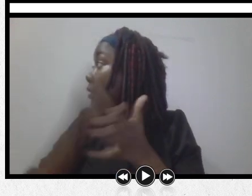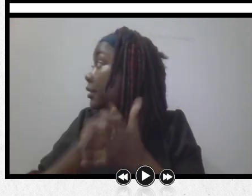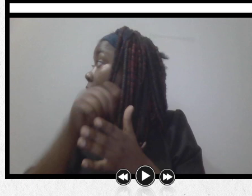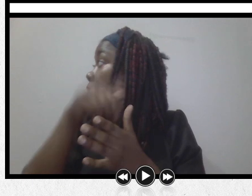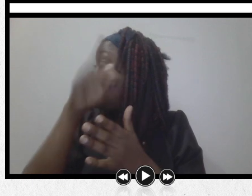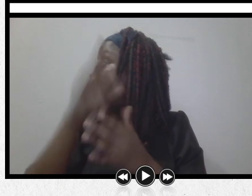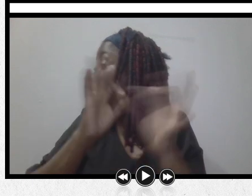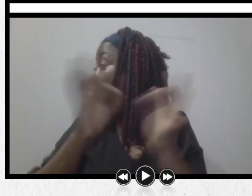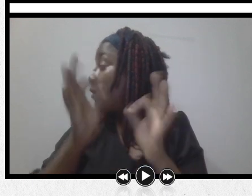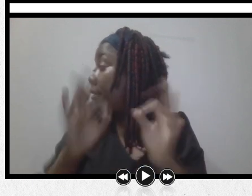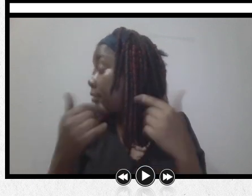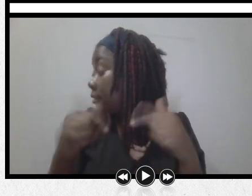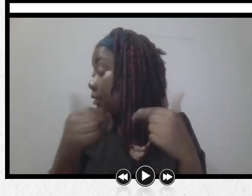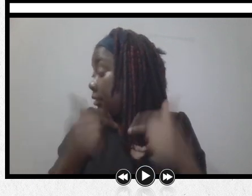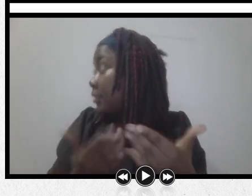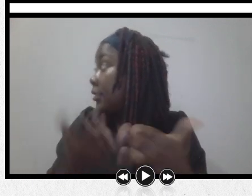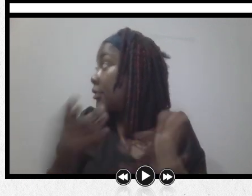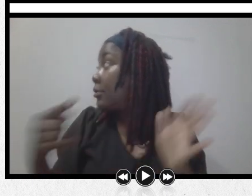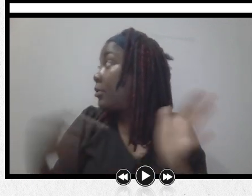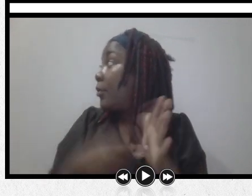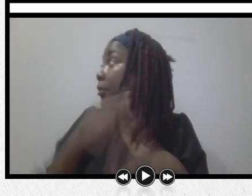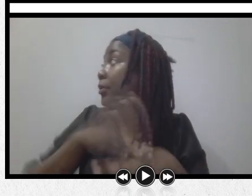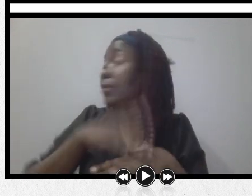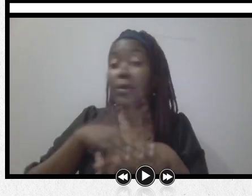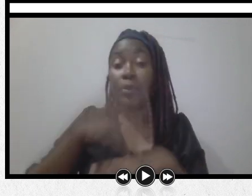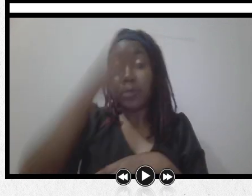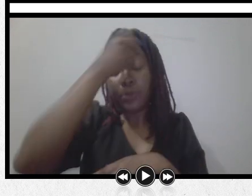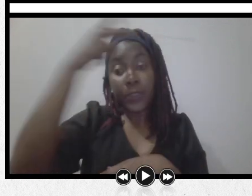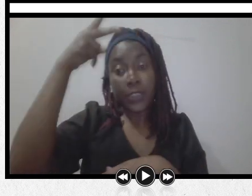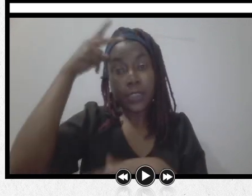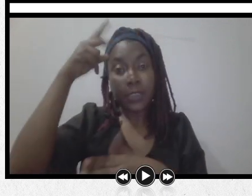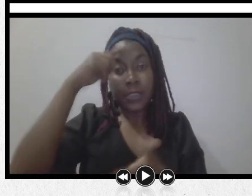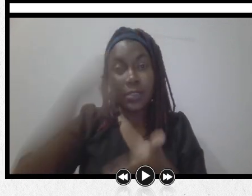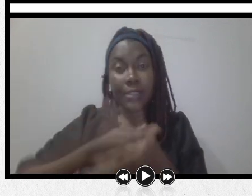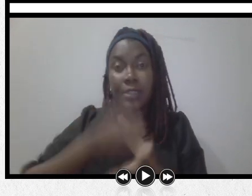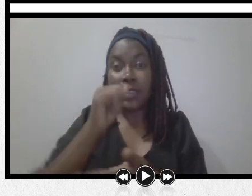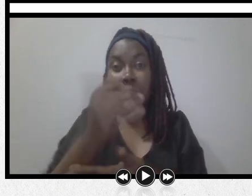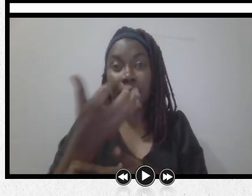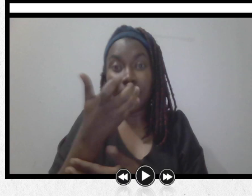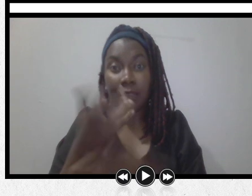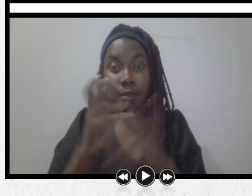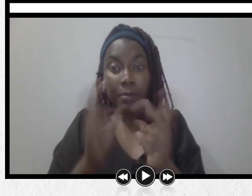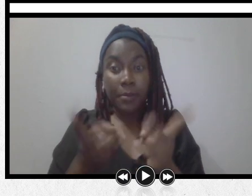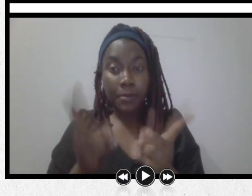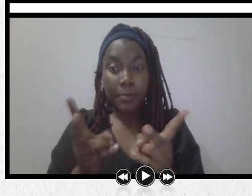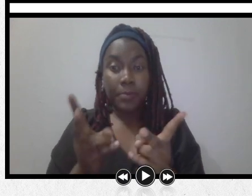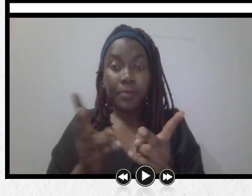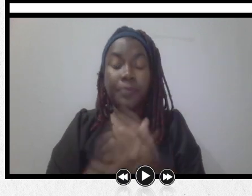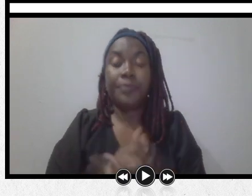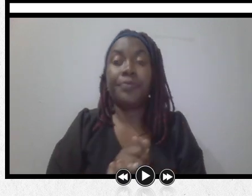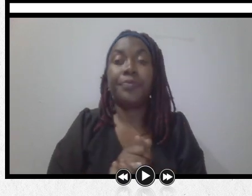serviço. E aí, nesse aspecto, compete ao município decidir se ele quer prestar esse serviço propriamente pela sua